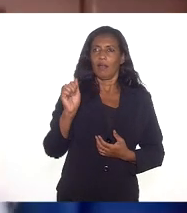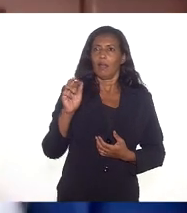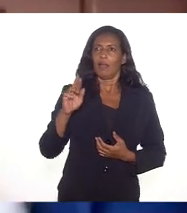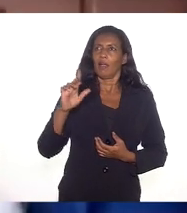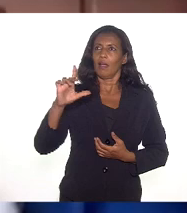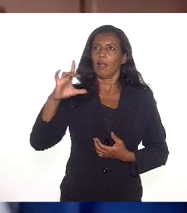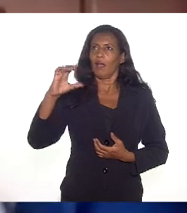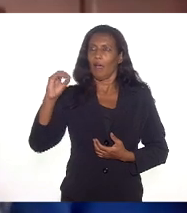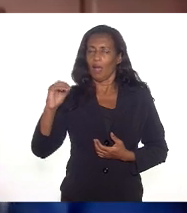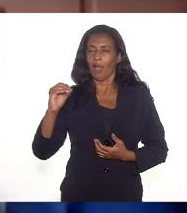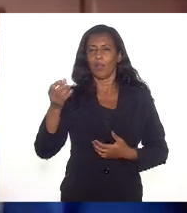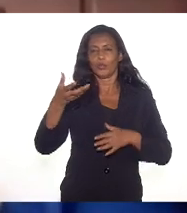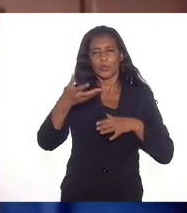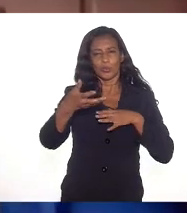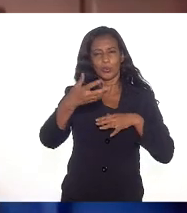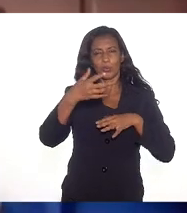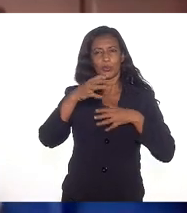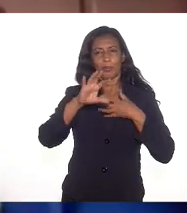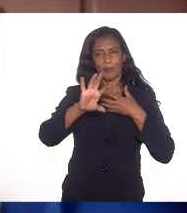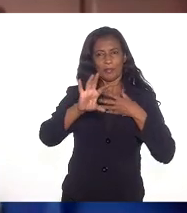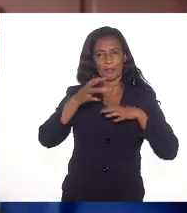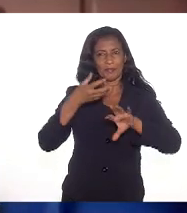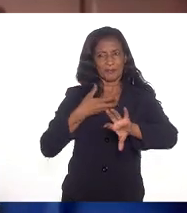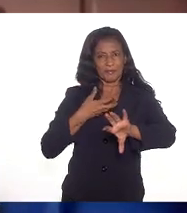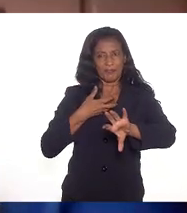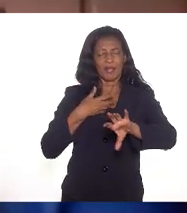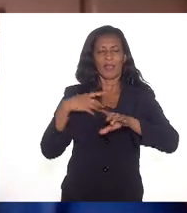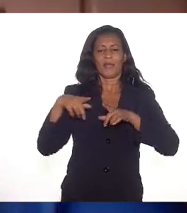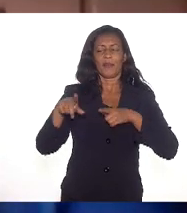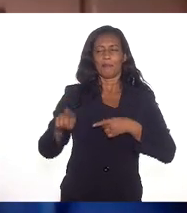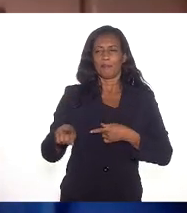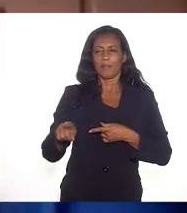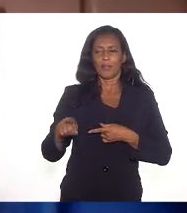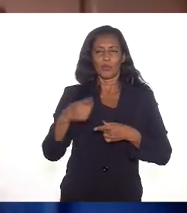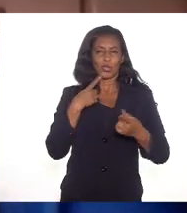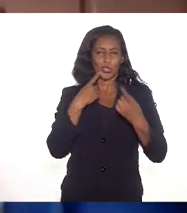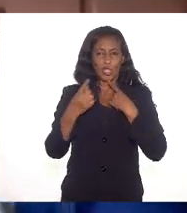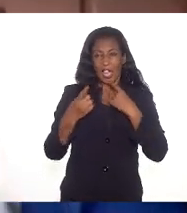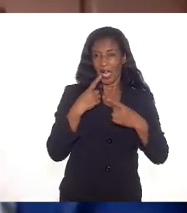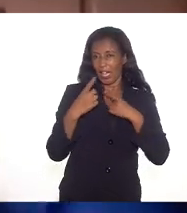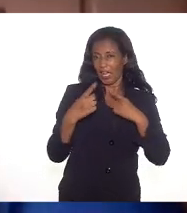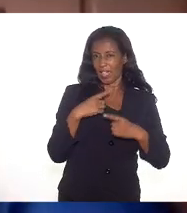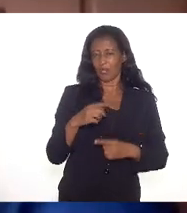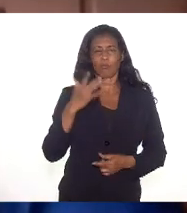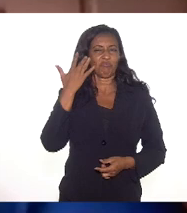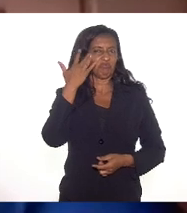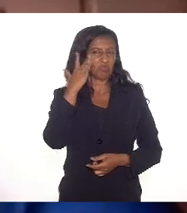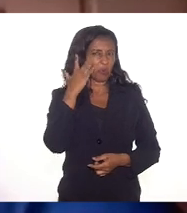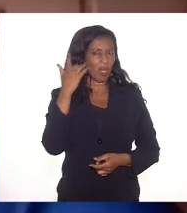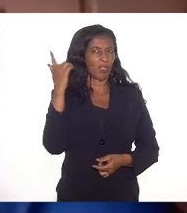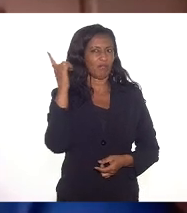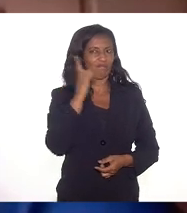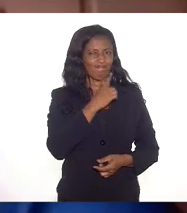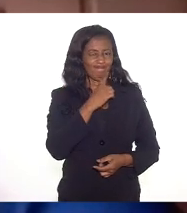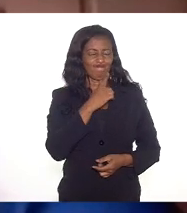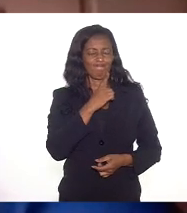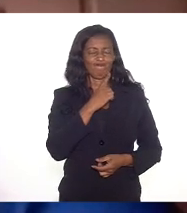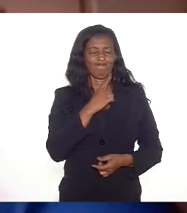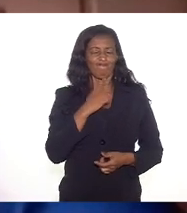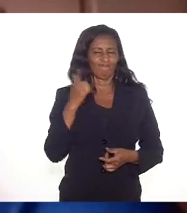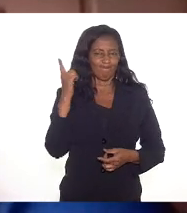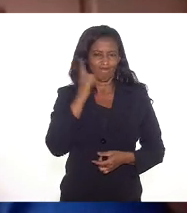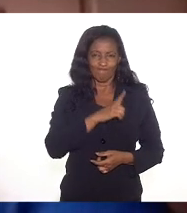pela resiliência, pela produção do diálogo. Acho que a gente ganha muito, viu, Mink e todos e todas